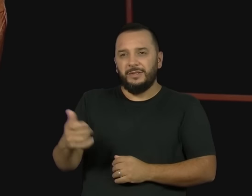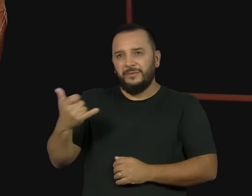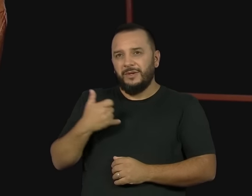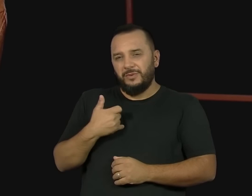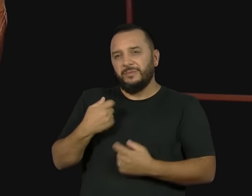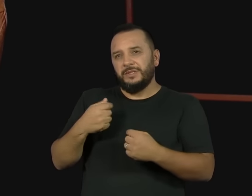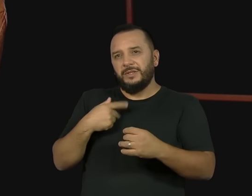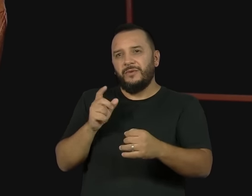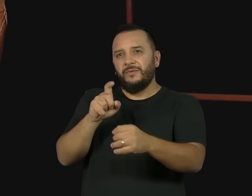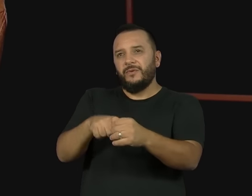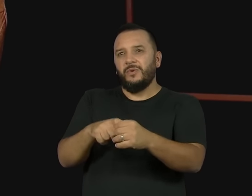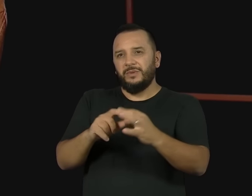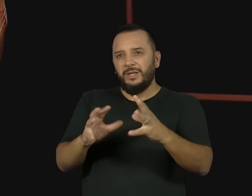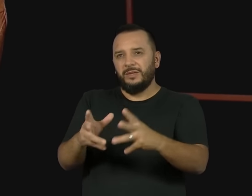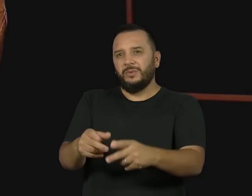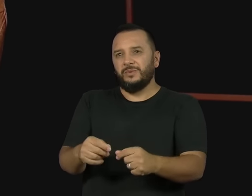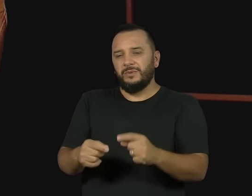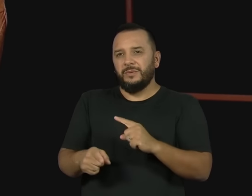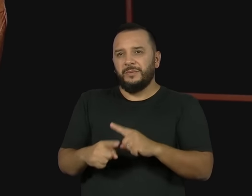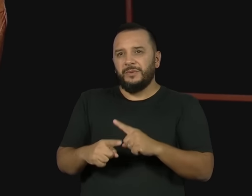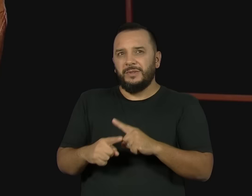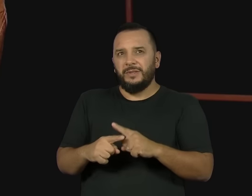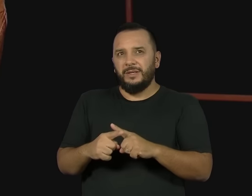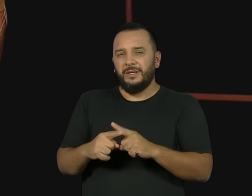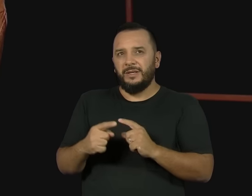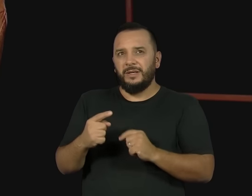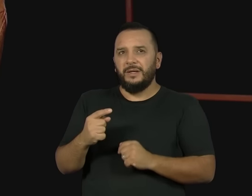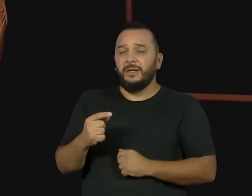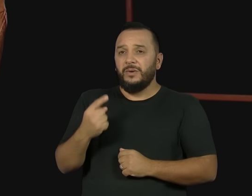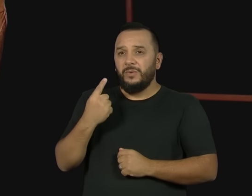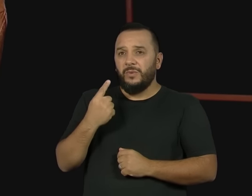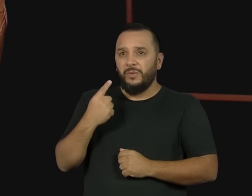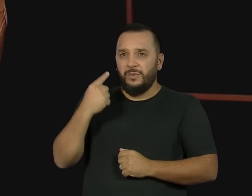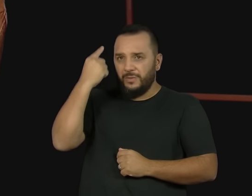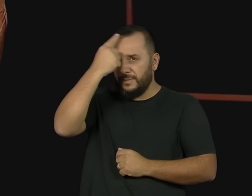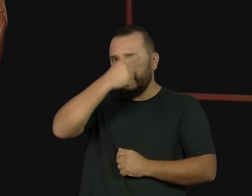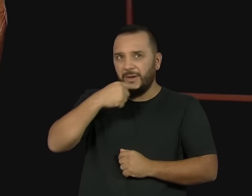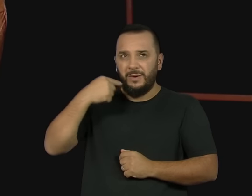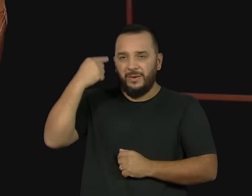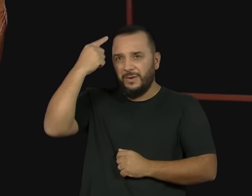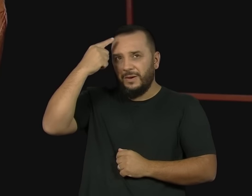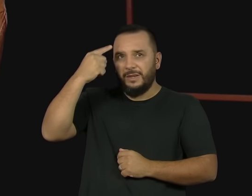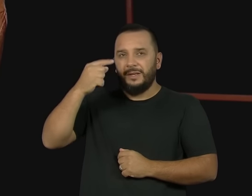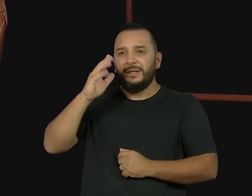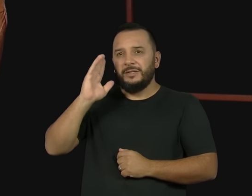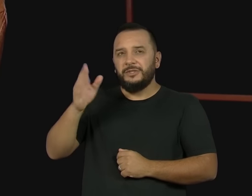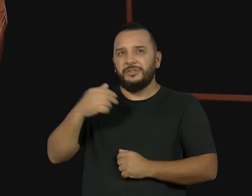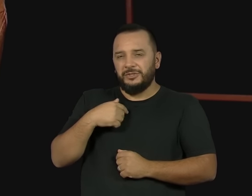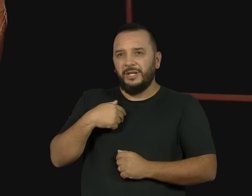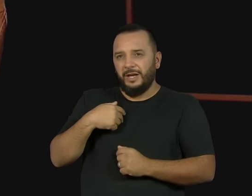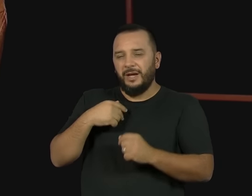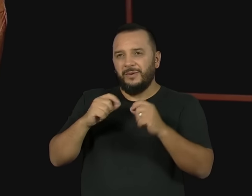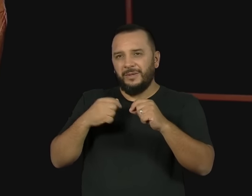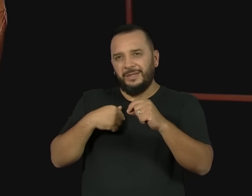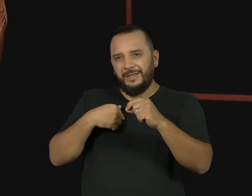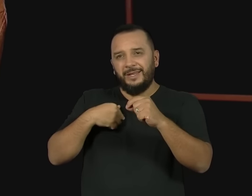devolver tudo porque depois de 1 hora as tuas luminárias elas derretem.